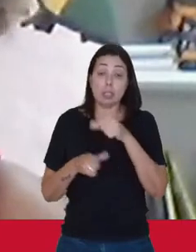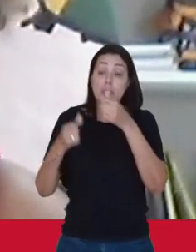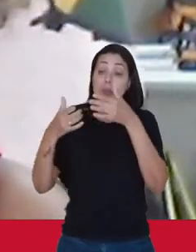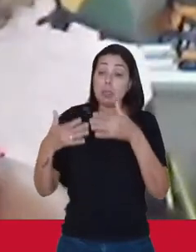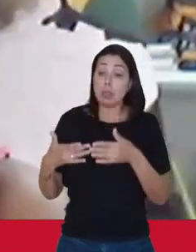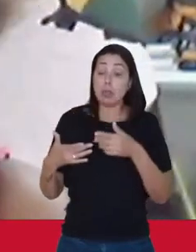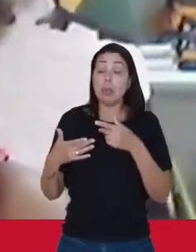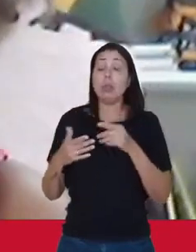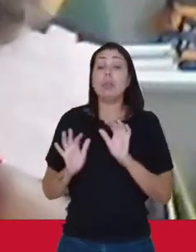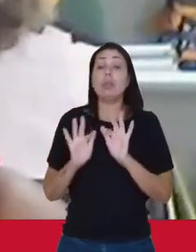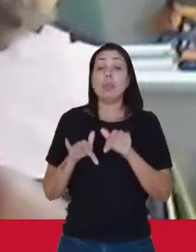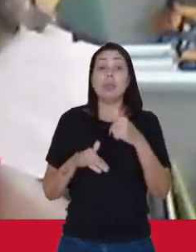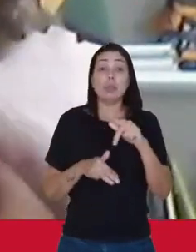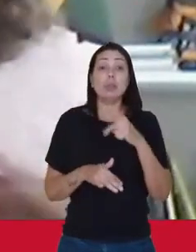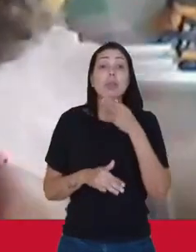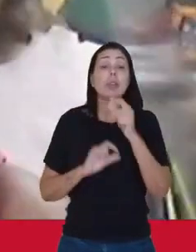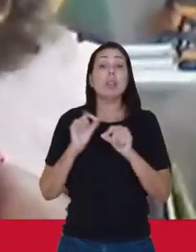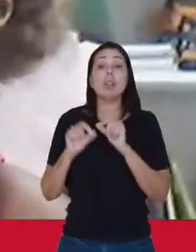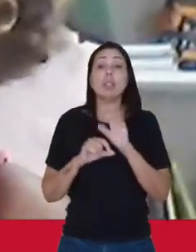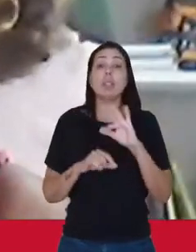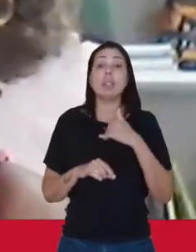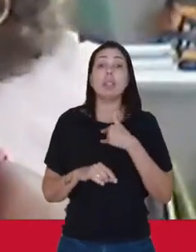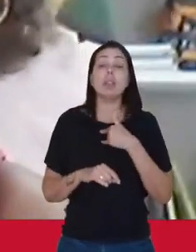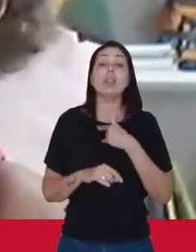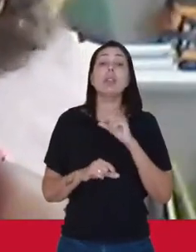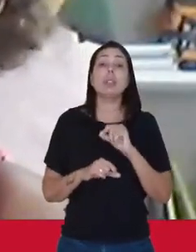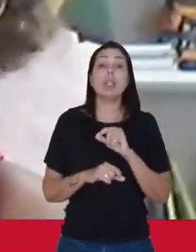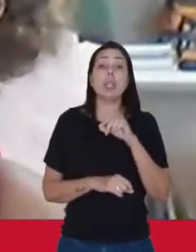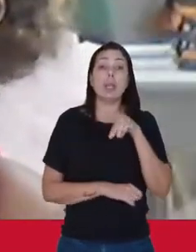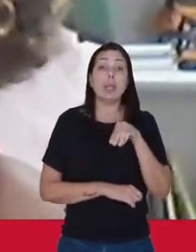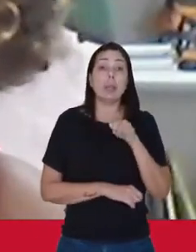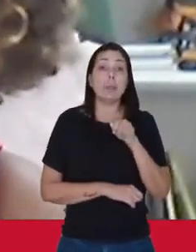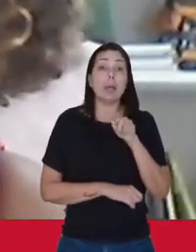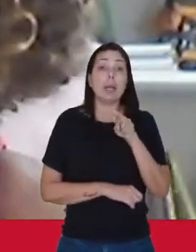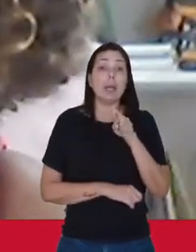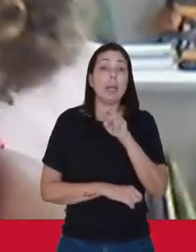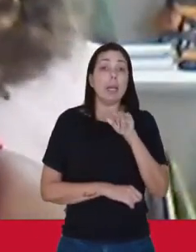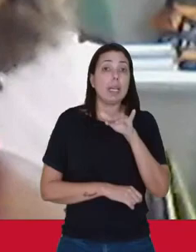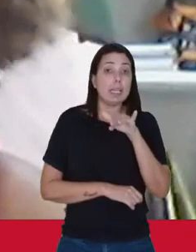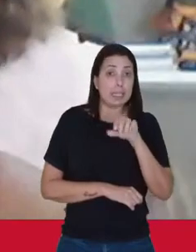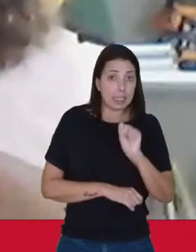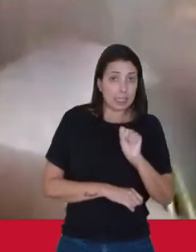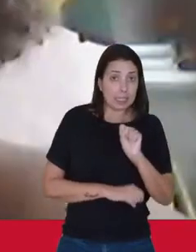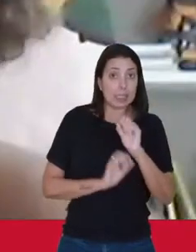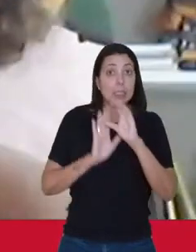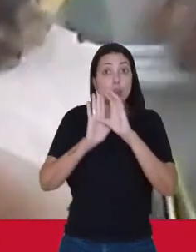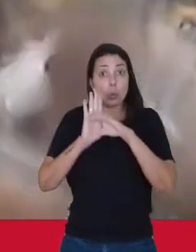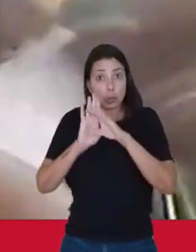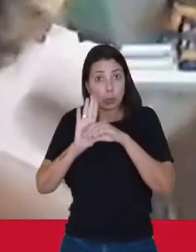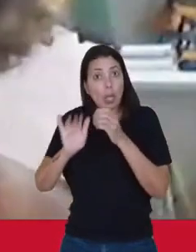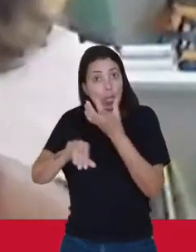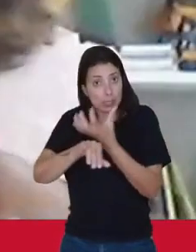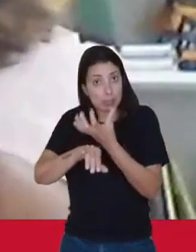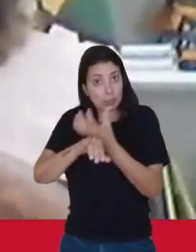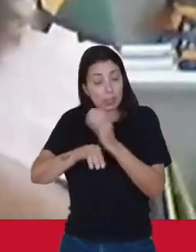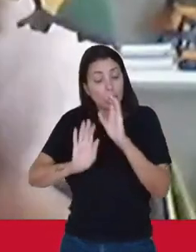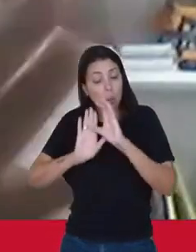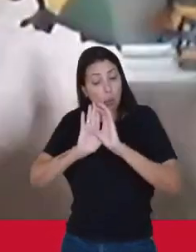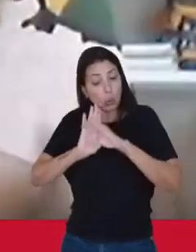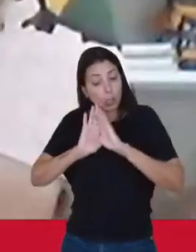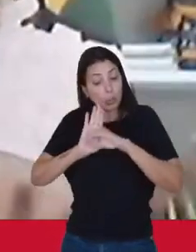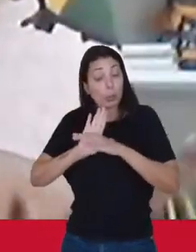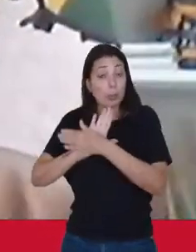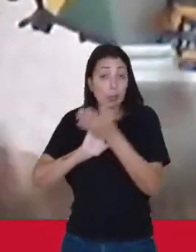final da sua fala, que é a nossa matriz, né? Nossa matriz curricular, nossas matrizes curriculares,